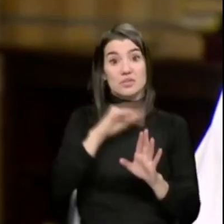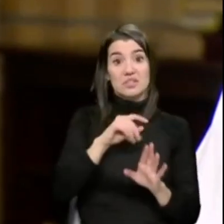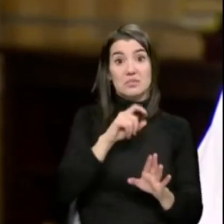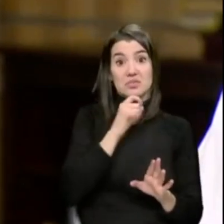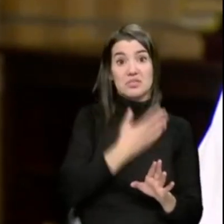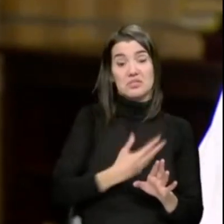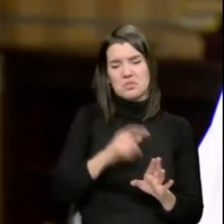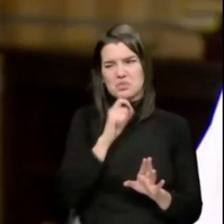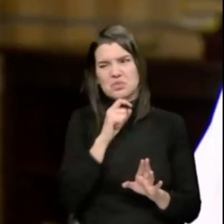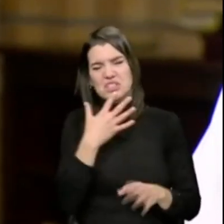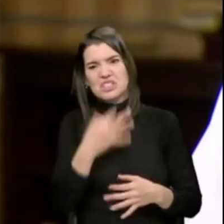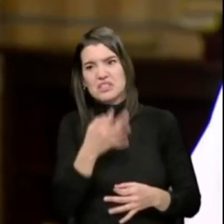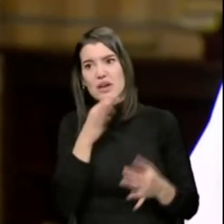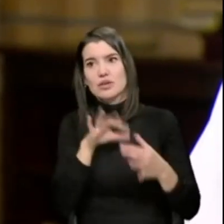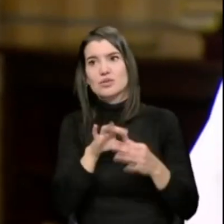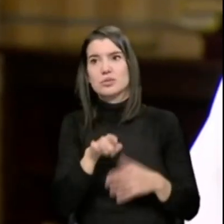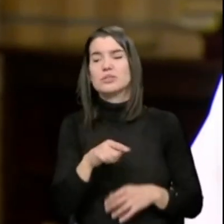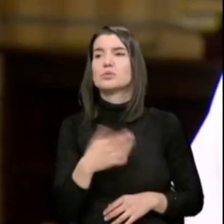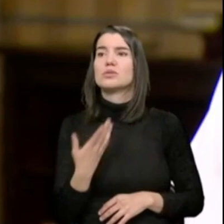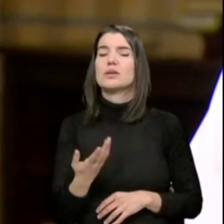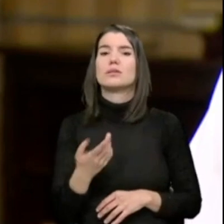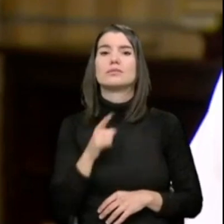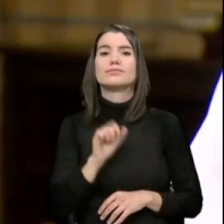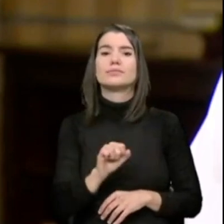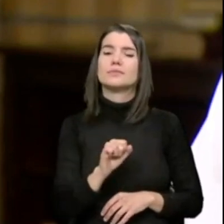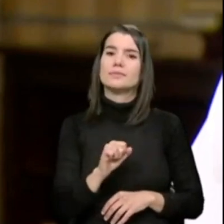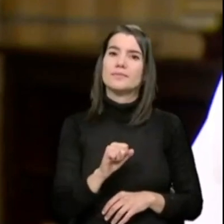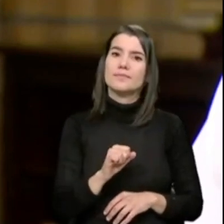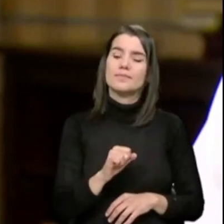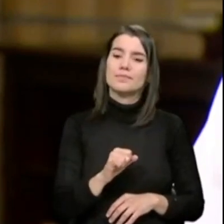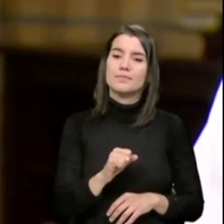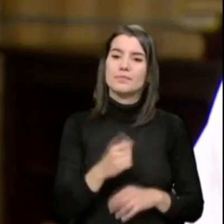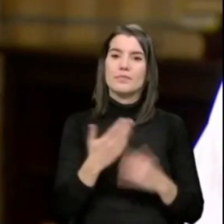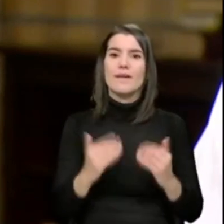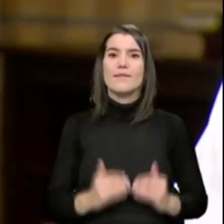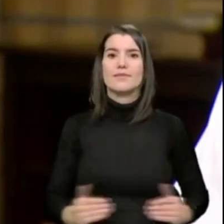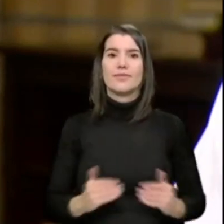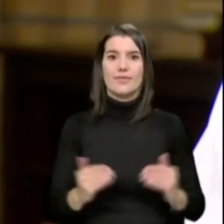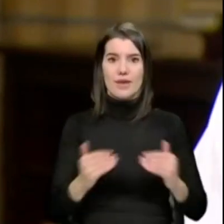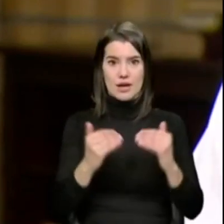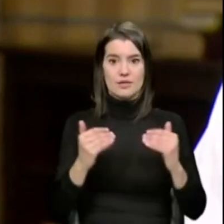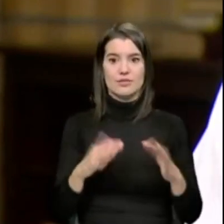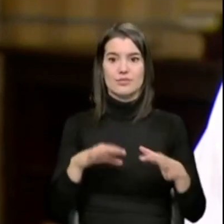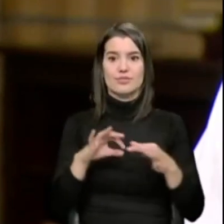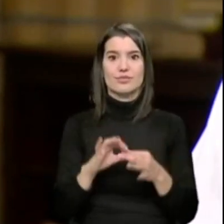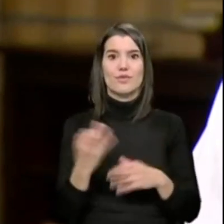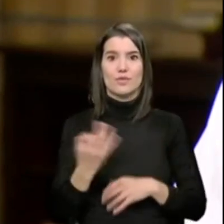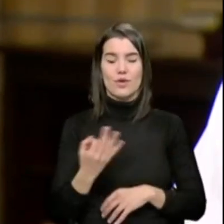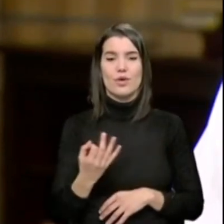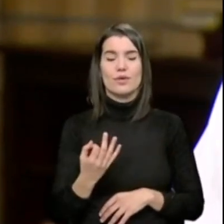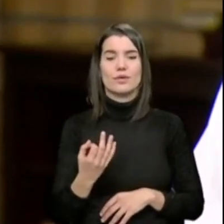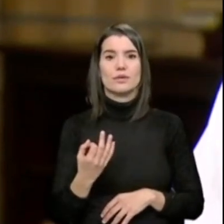com certeza que iremos falar sobre isto, das etapas que tem havido